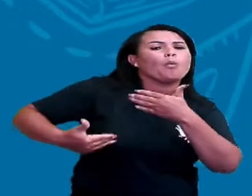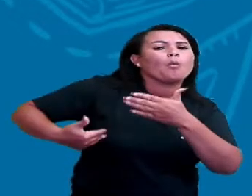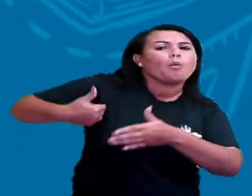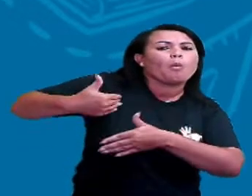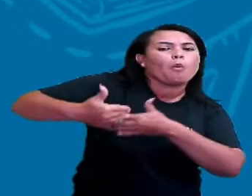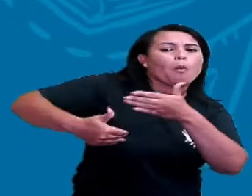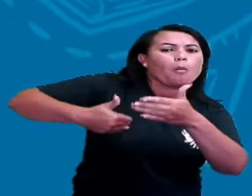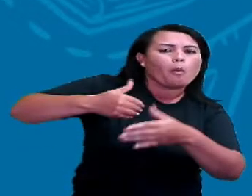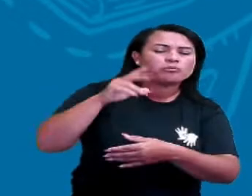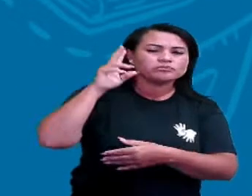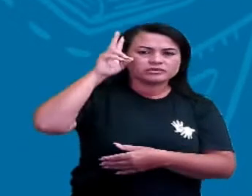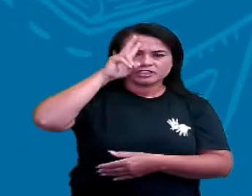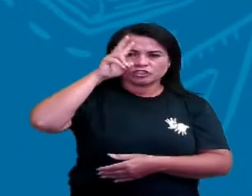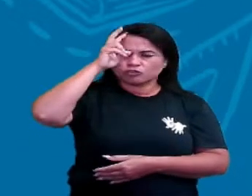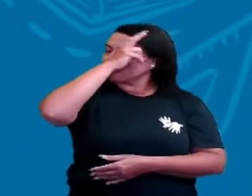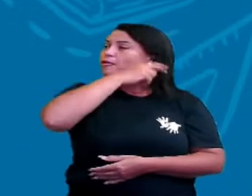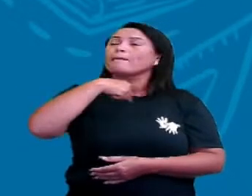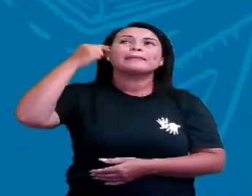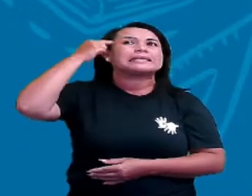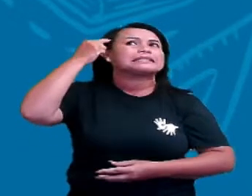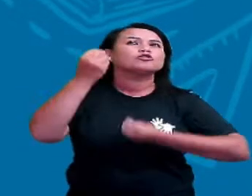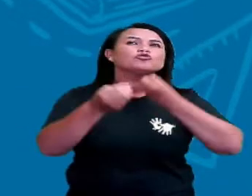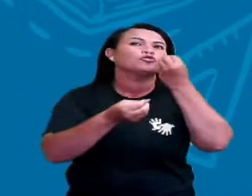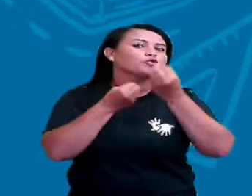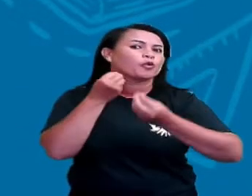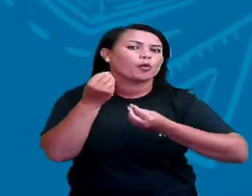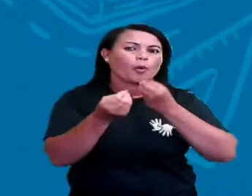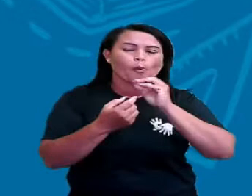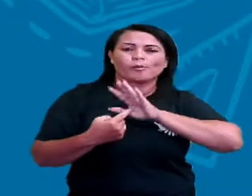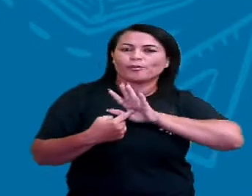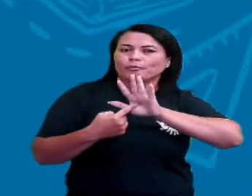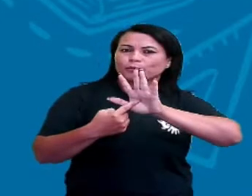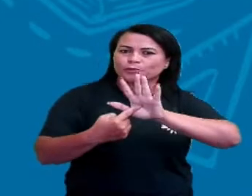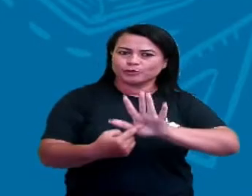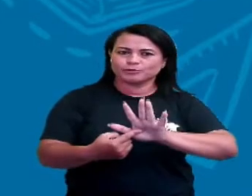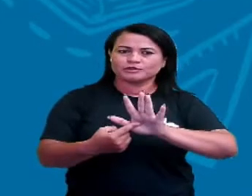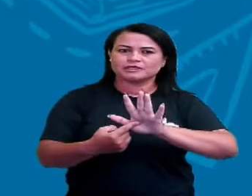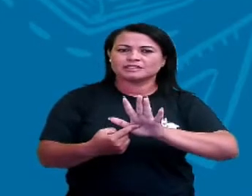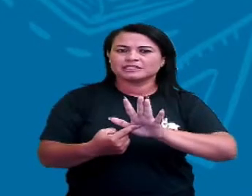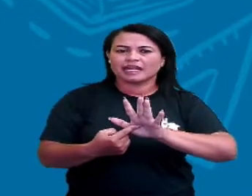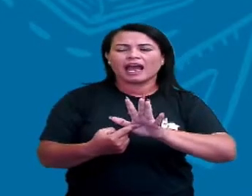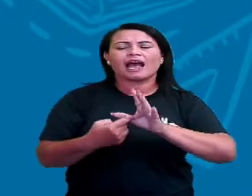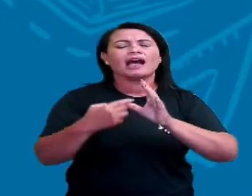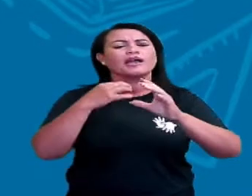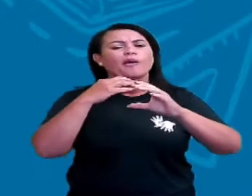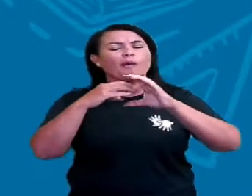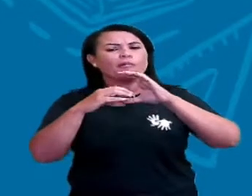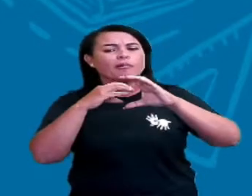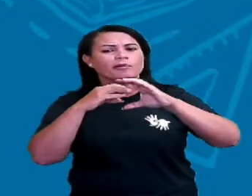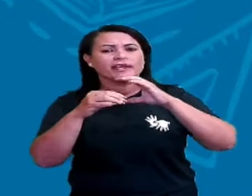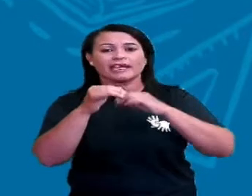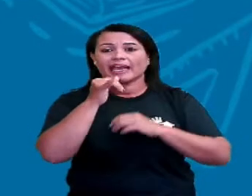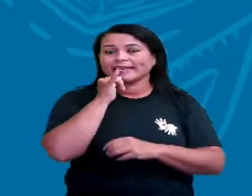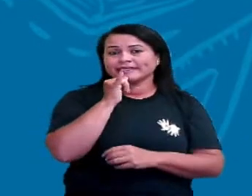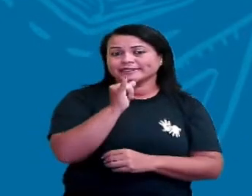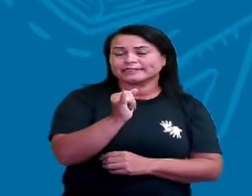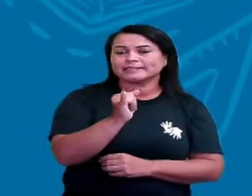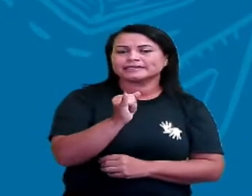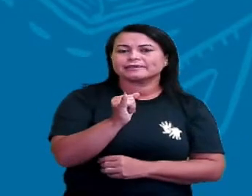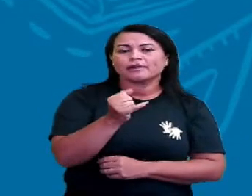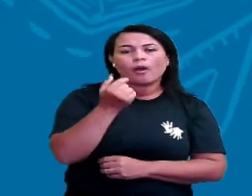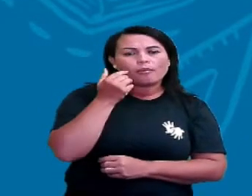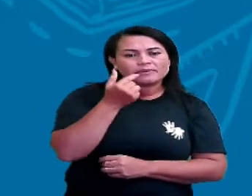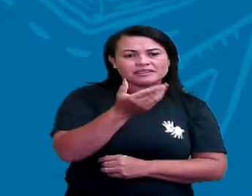se pensando em outras formas de representar, de comunicar, de dizer,